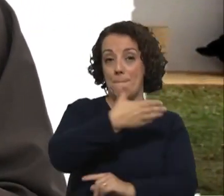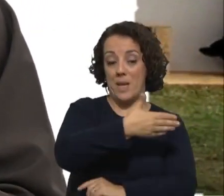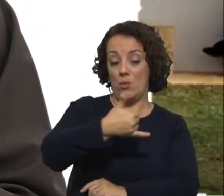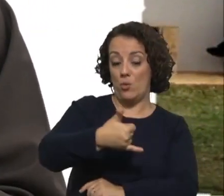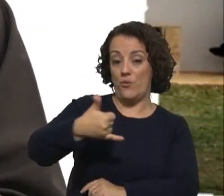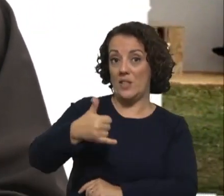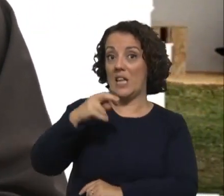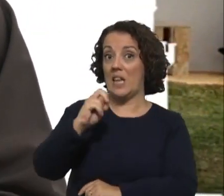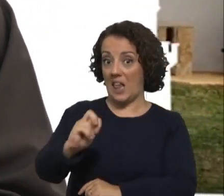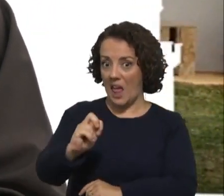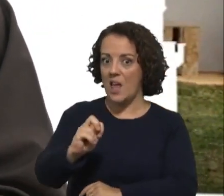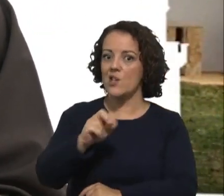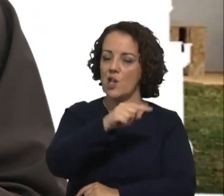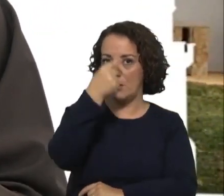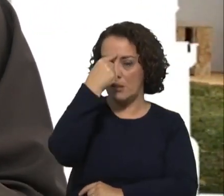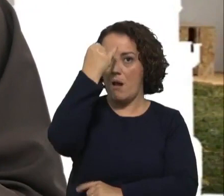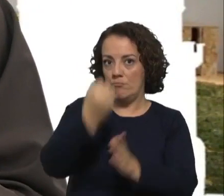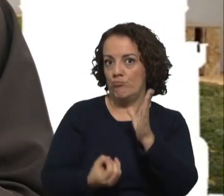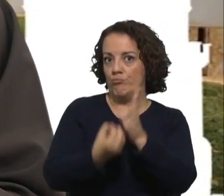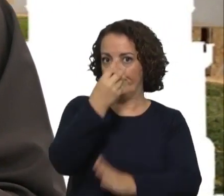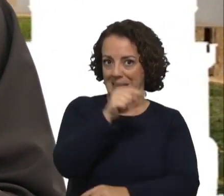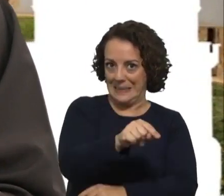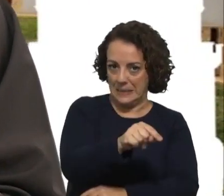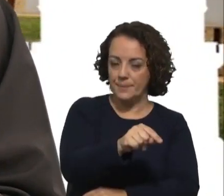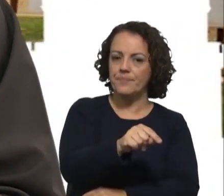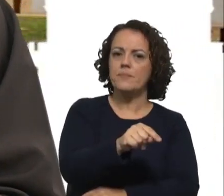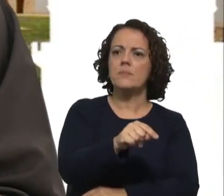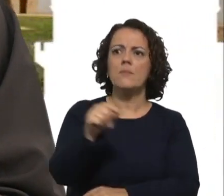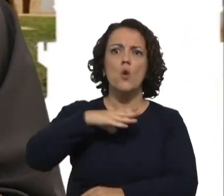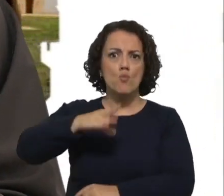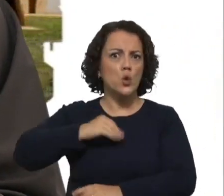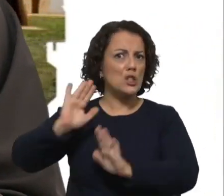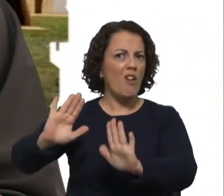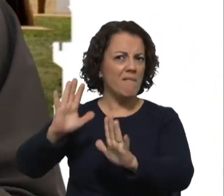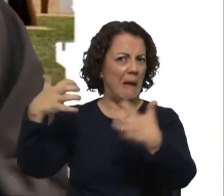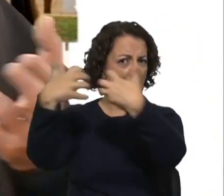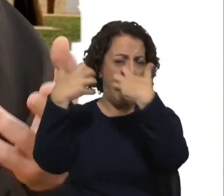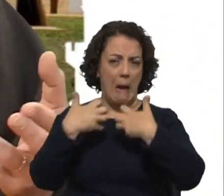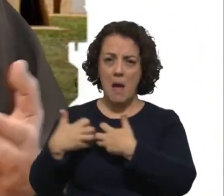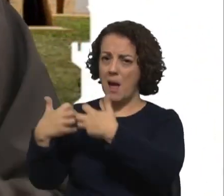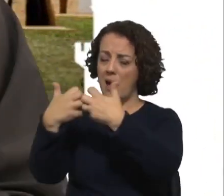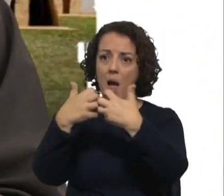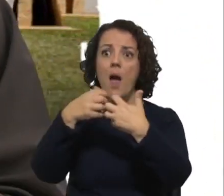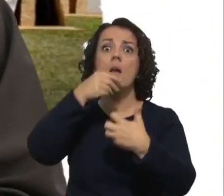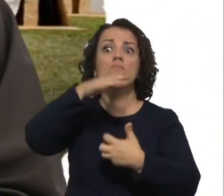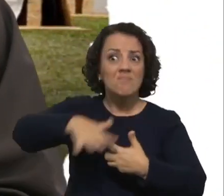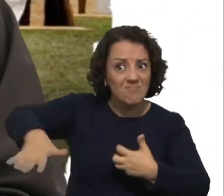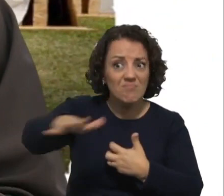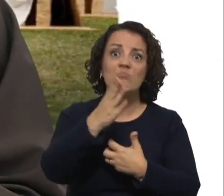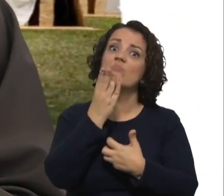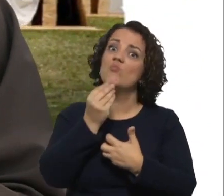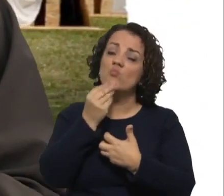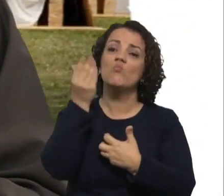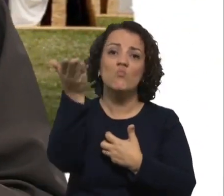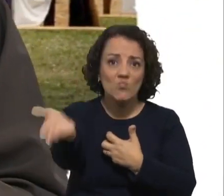1223, quando ele teve este gesto, o mundo estava em guerra, e a guerra na Terra Santa era a